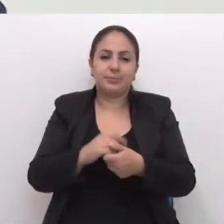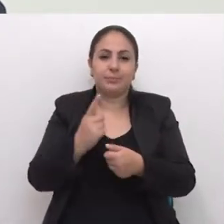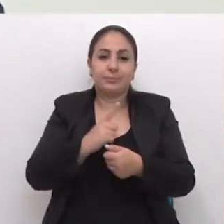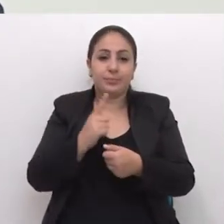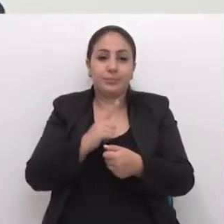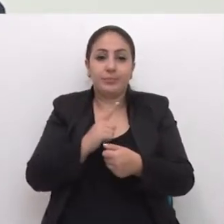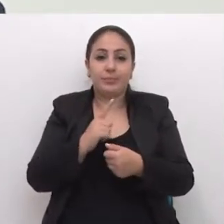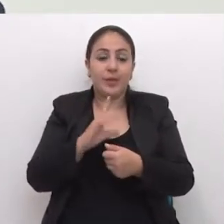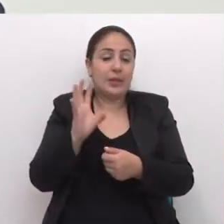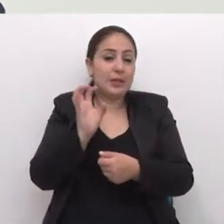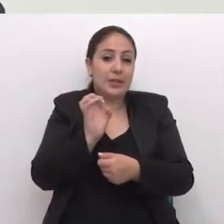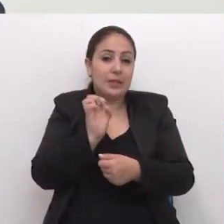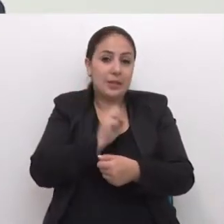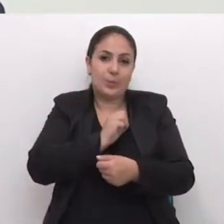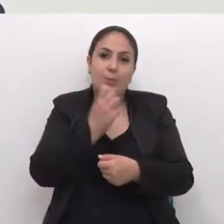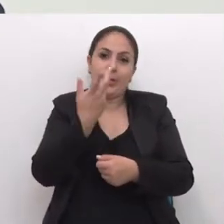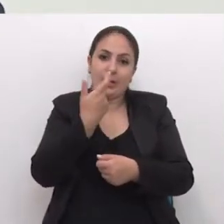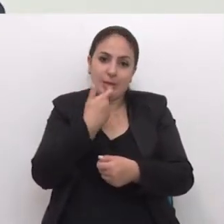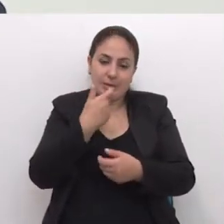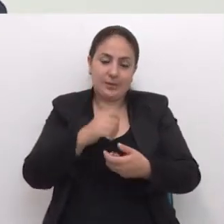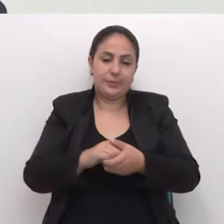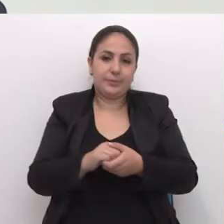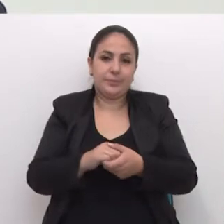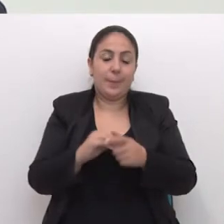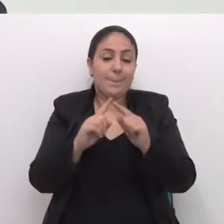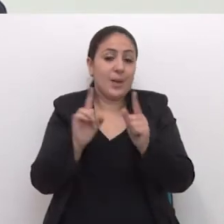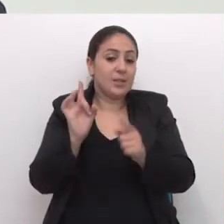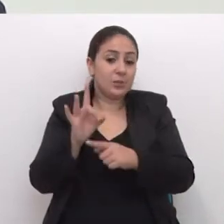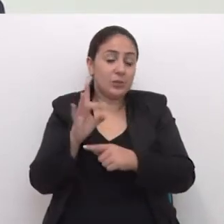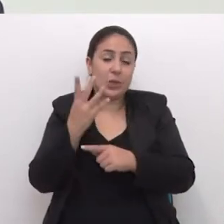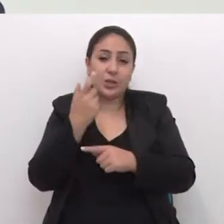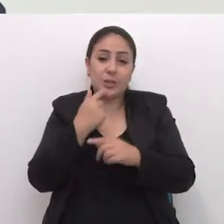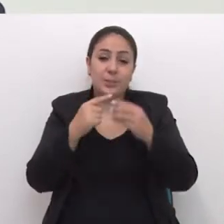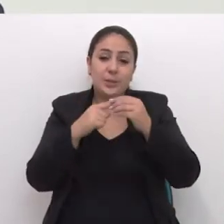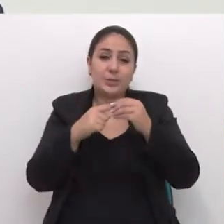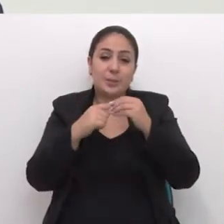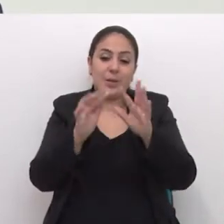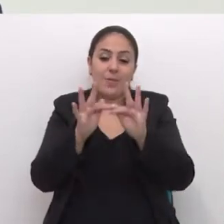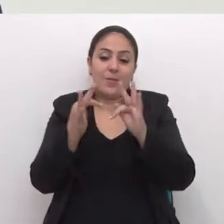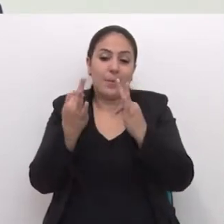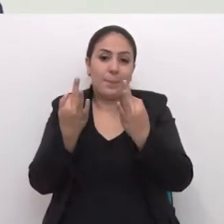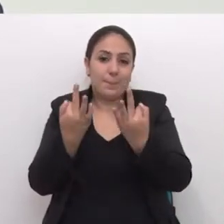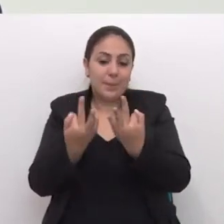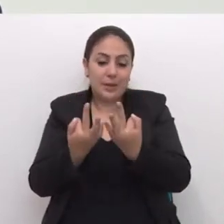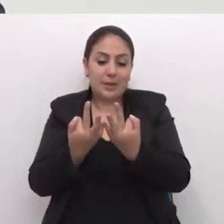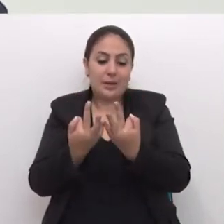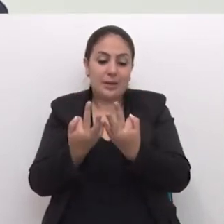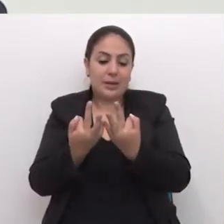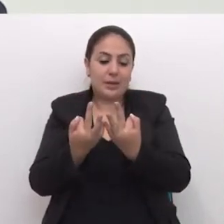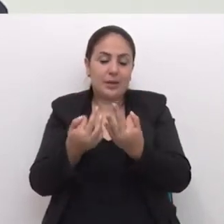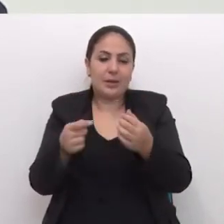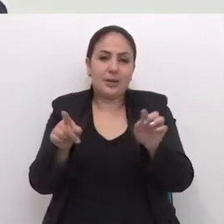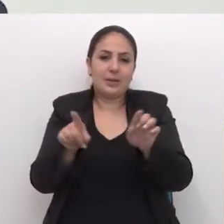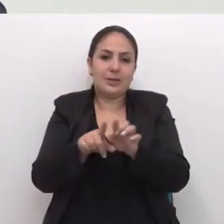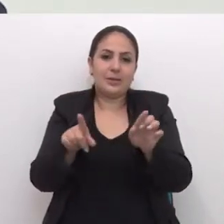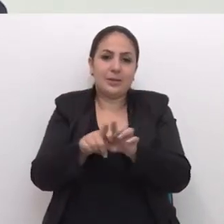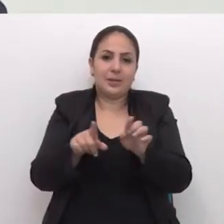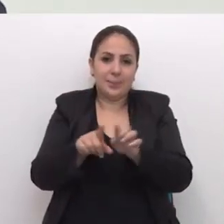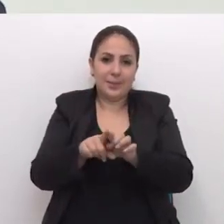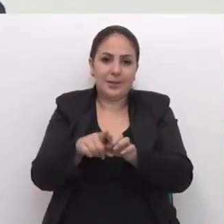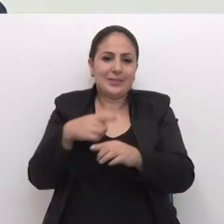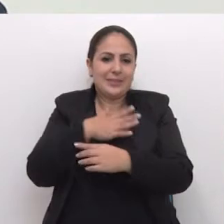crianças, né? Tenho uma verdadeira paixão por crianças, mas não só as crianças, mas principalmente as famílias, e